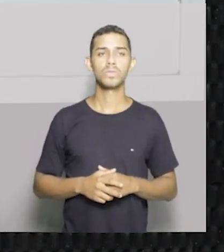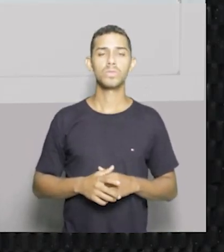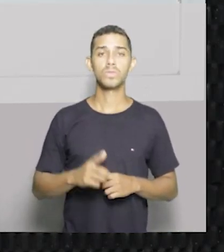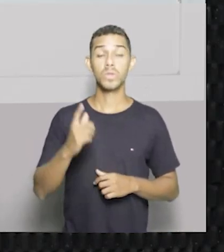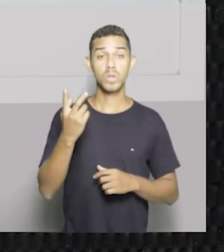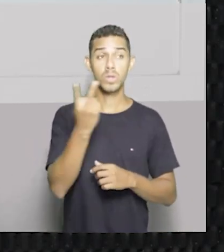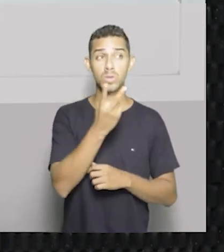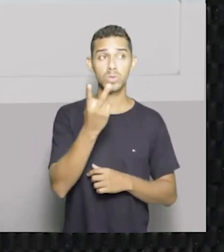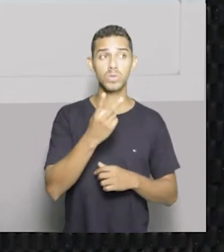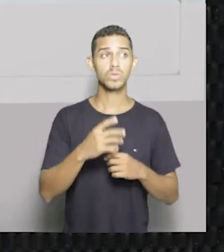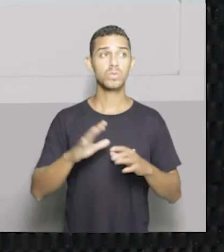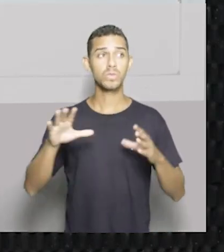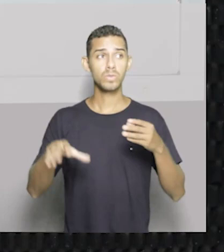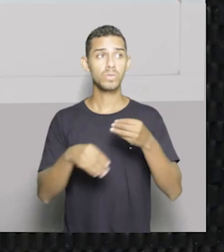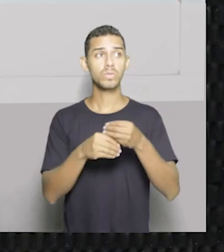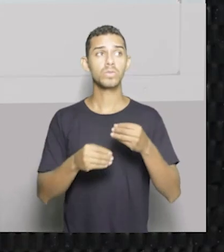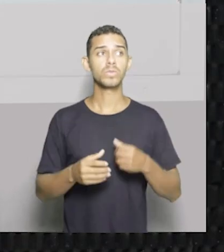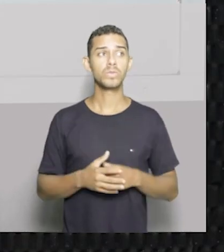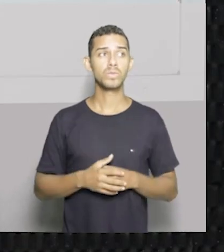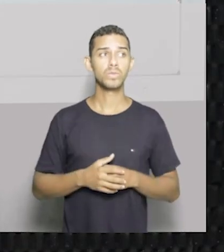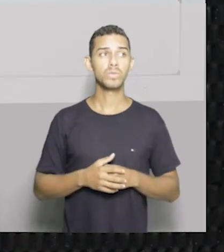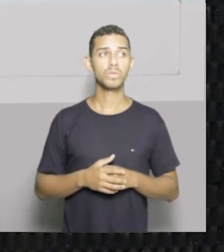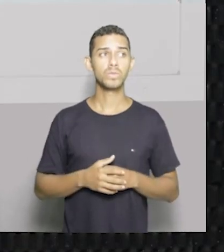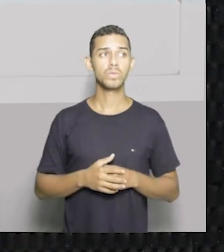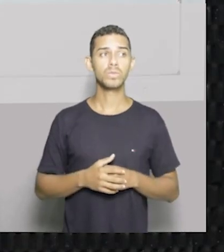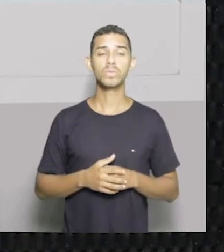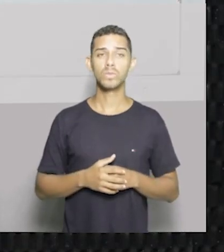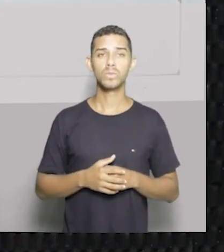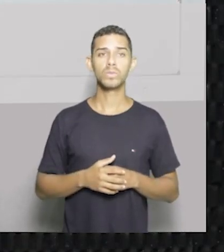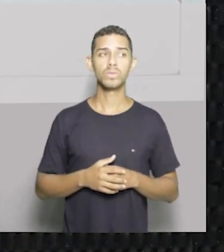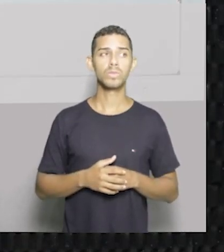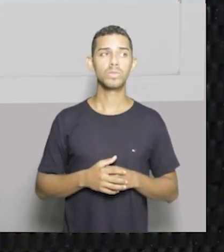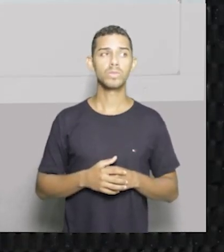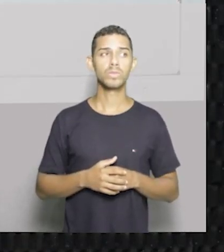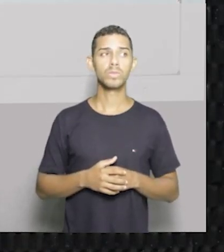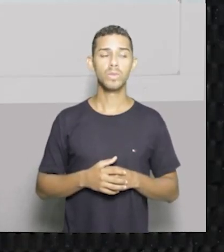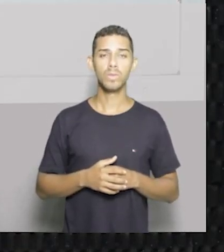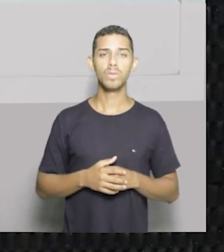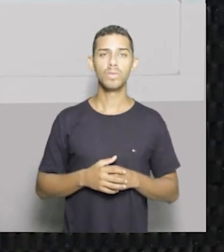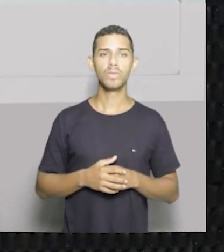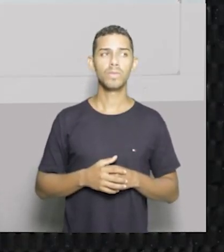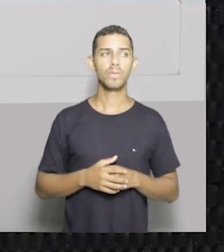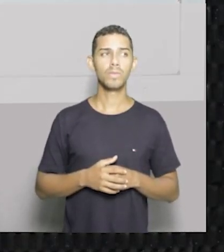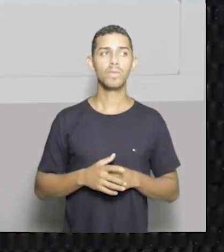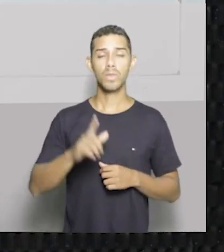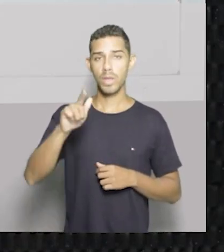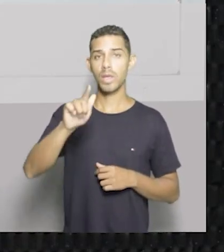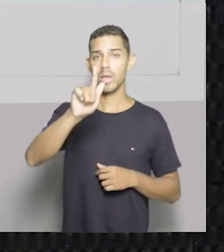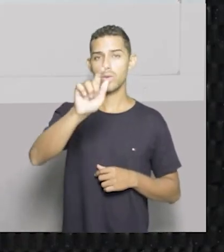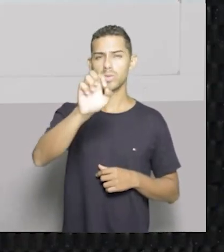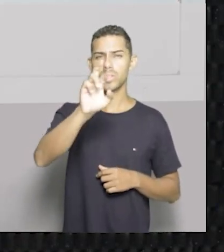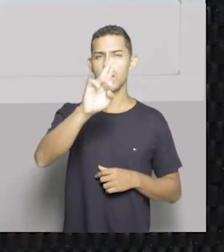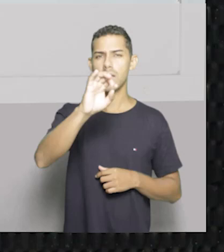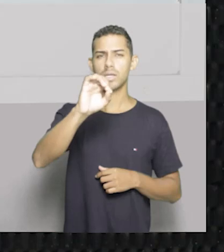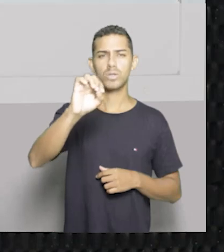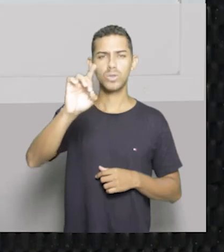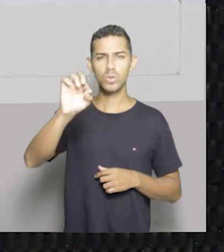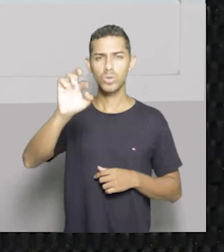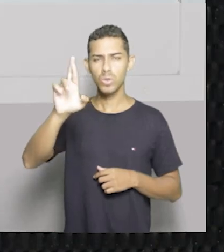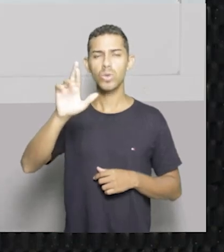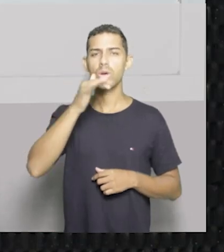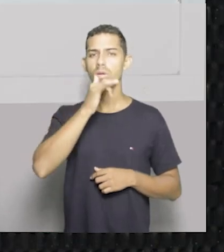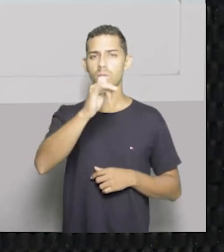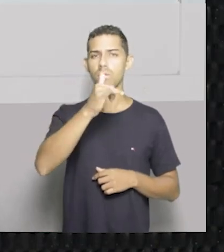ó. Vou estar incluindo o número aqui. Isso aqui é o gerador elétrico,